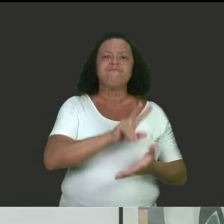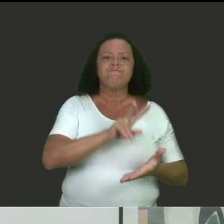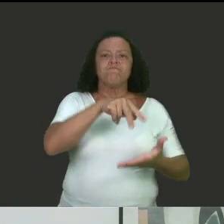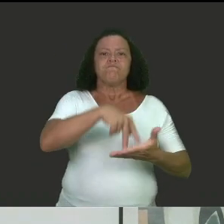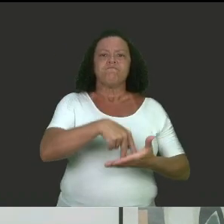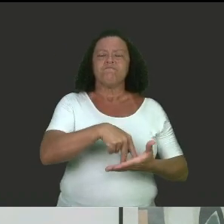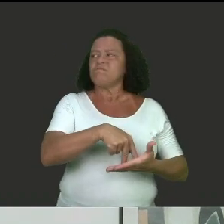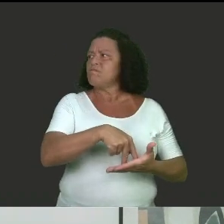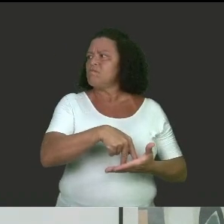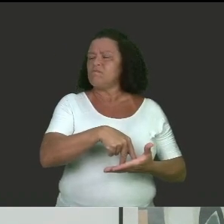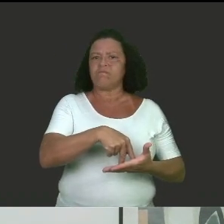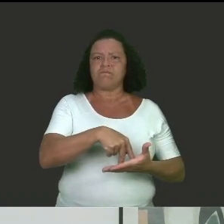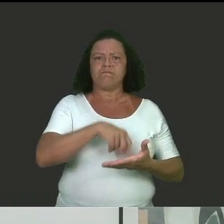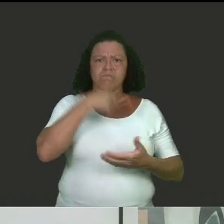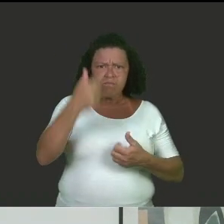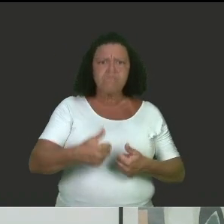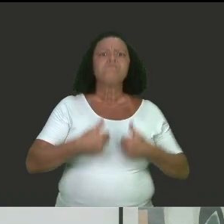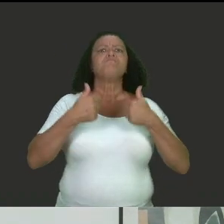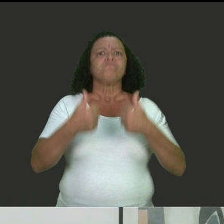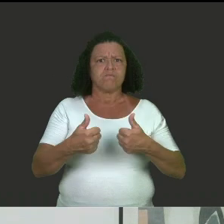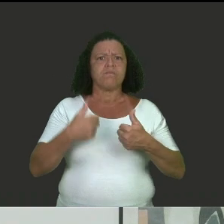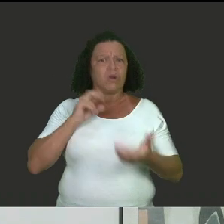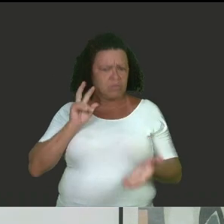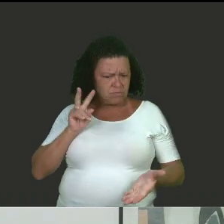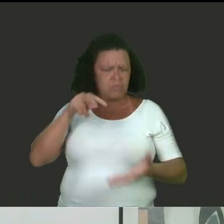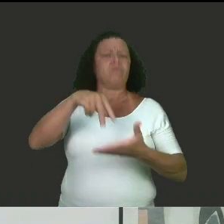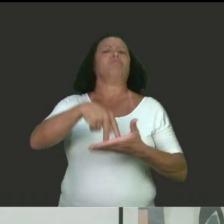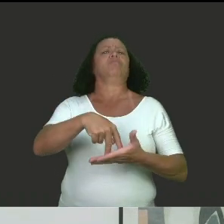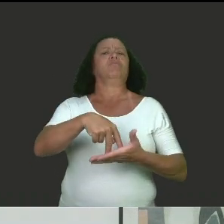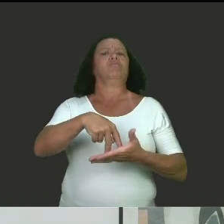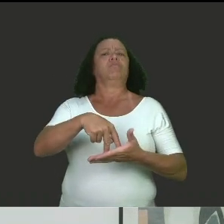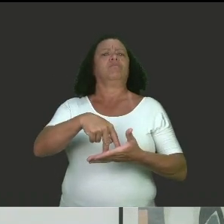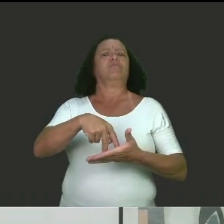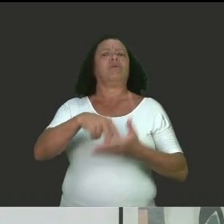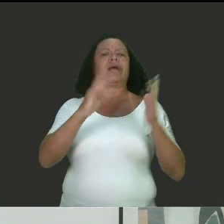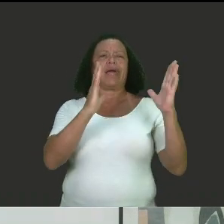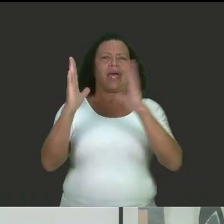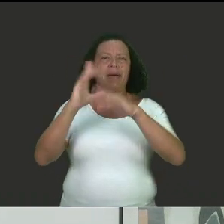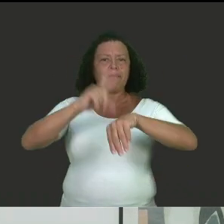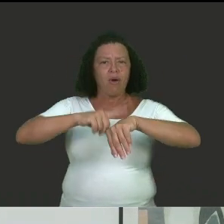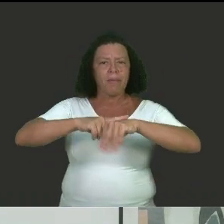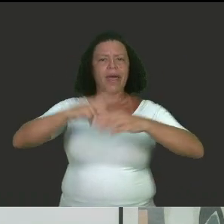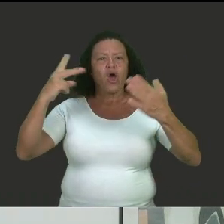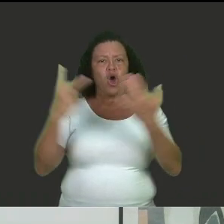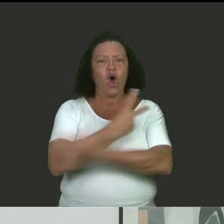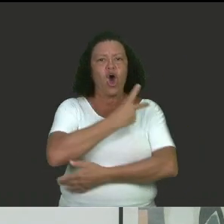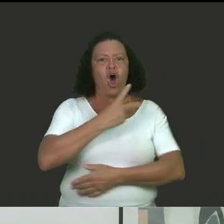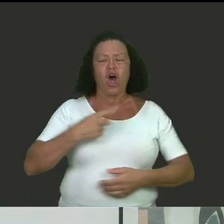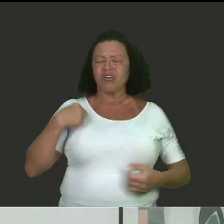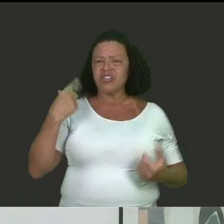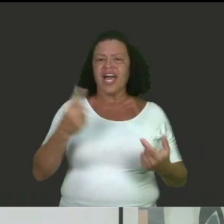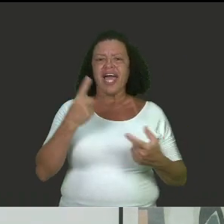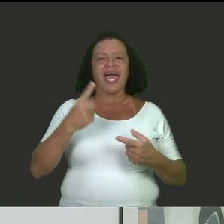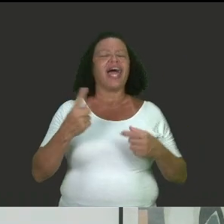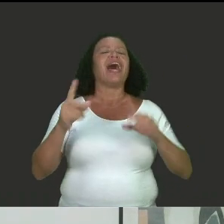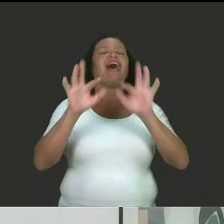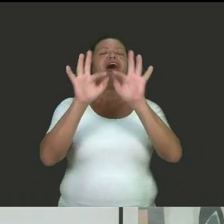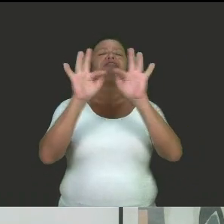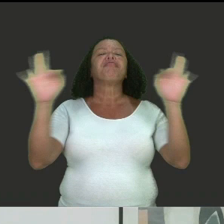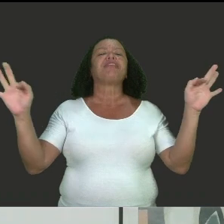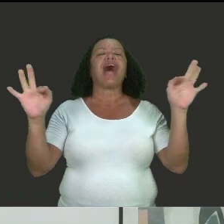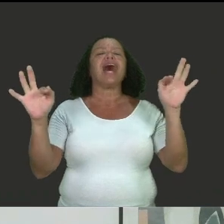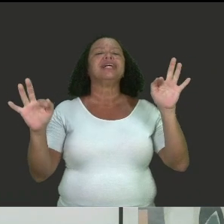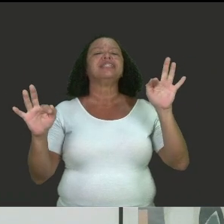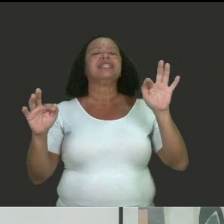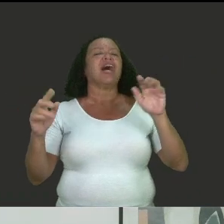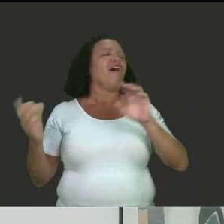é quando a pessoa consegue superar aquela fase, né? Dar a volta por cima, o famoso vamos dar a volta por cima,